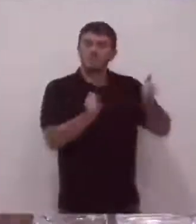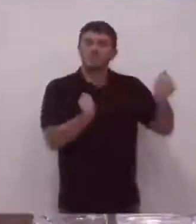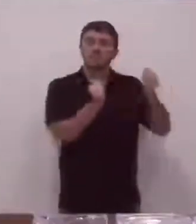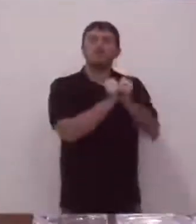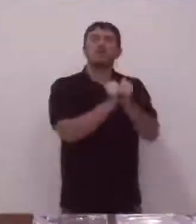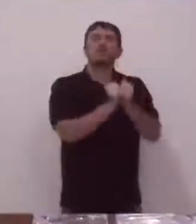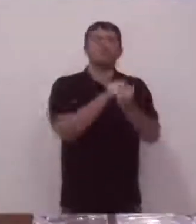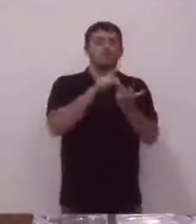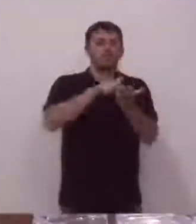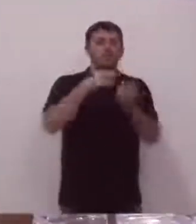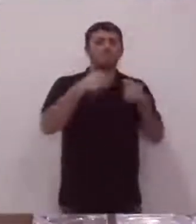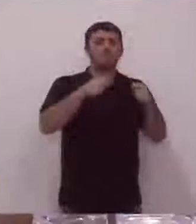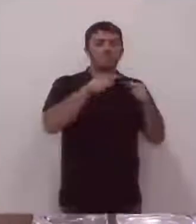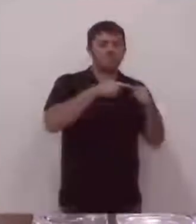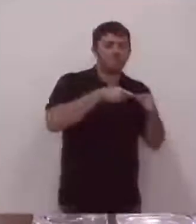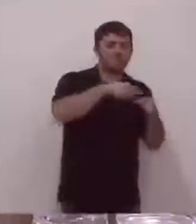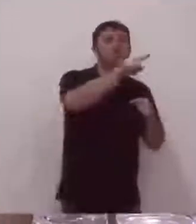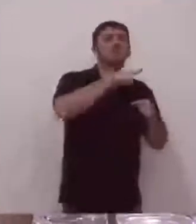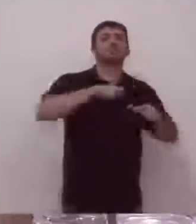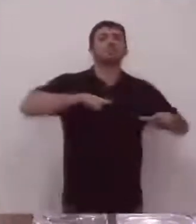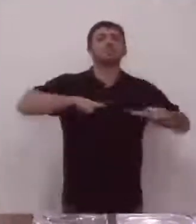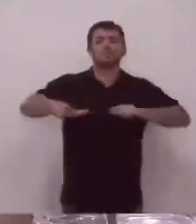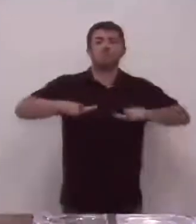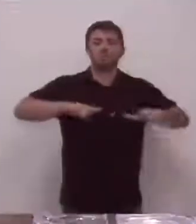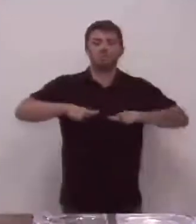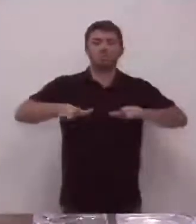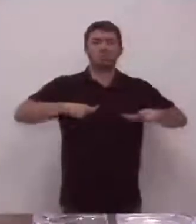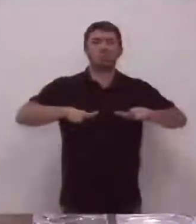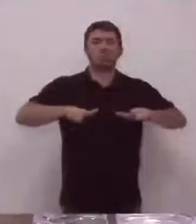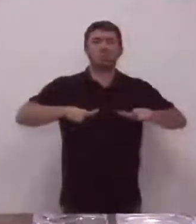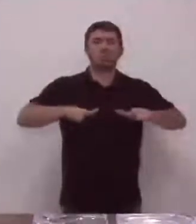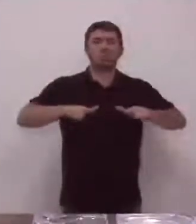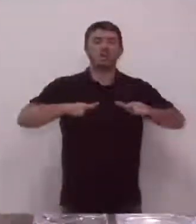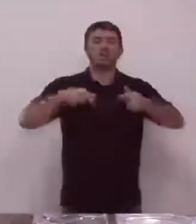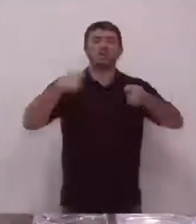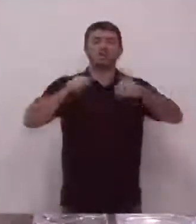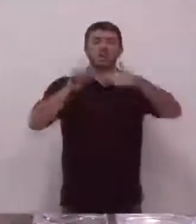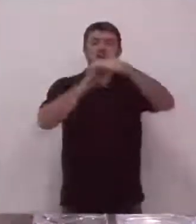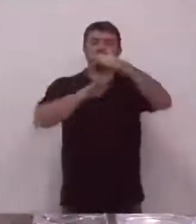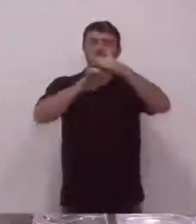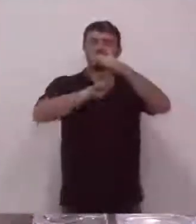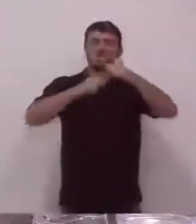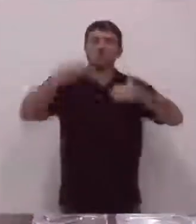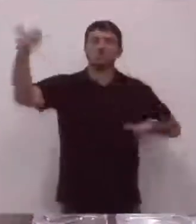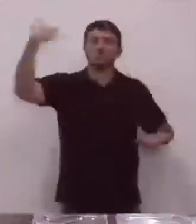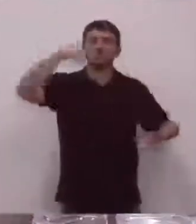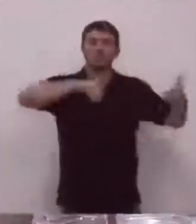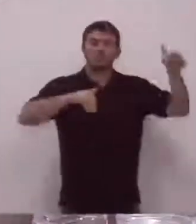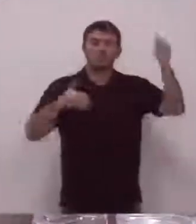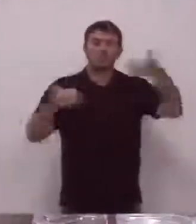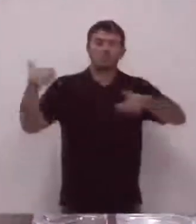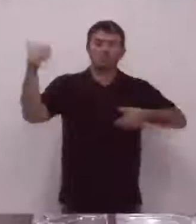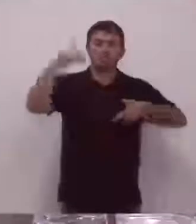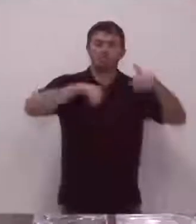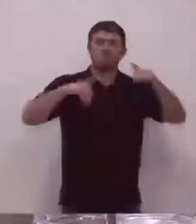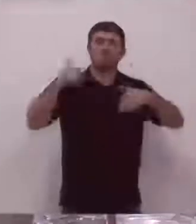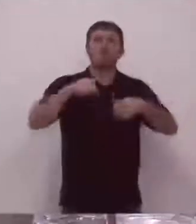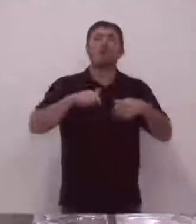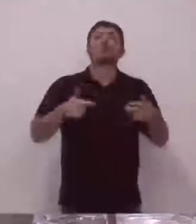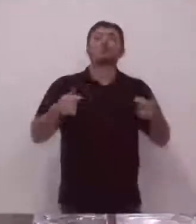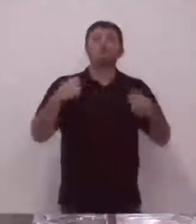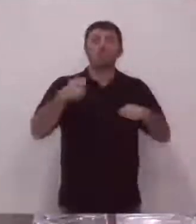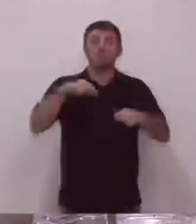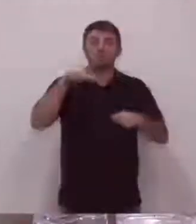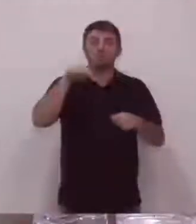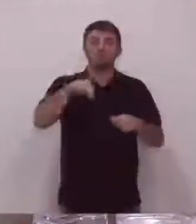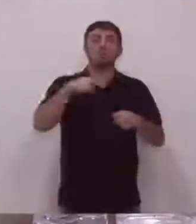trabalho. Trazer o empresariado, trazer toda a cidade do lado para construir, de fato,